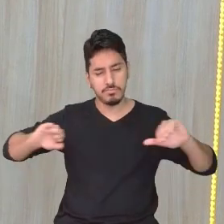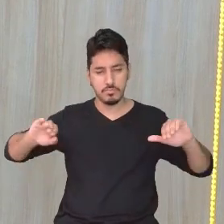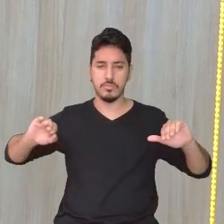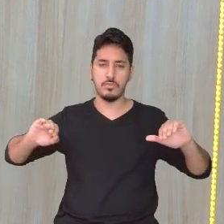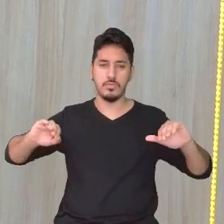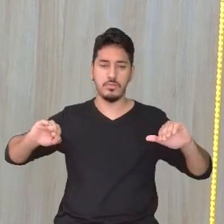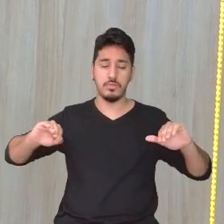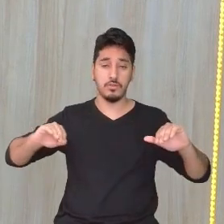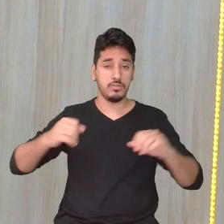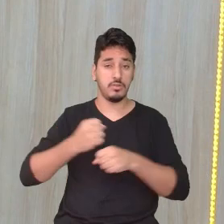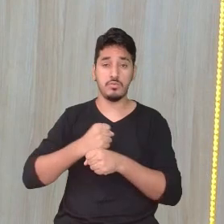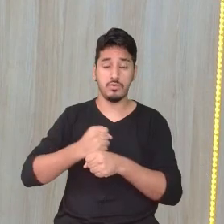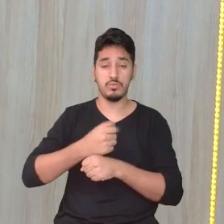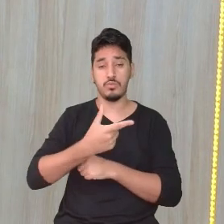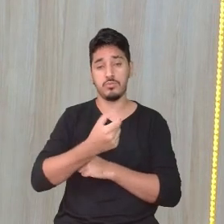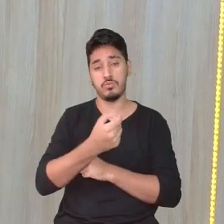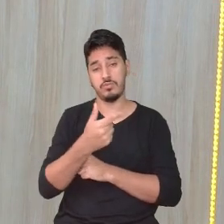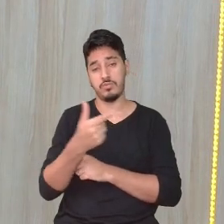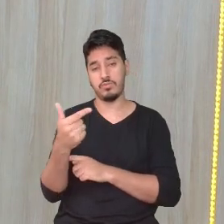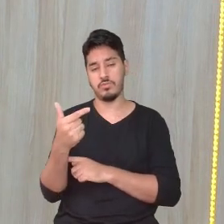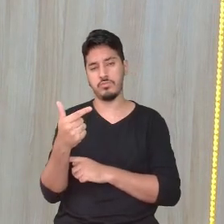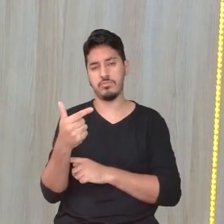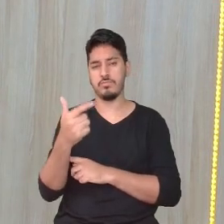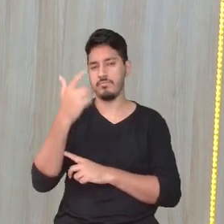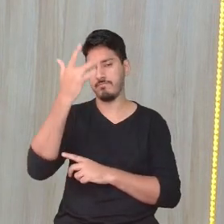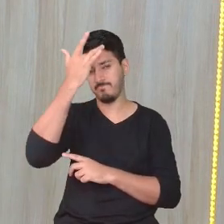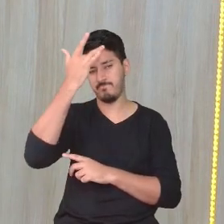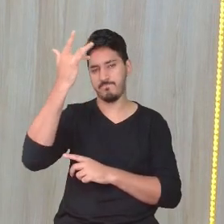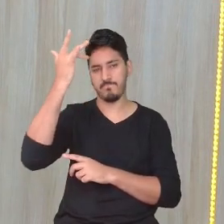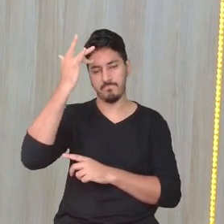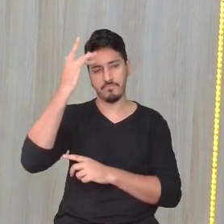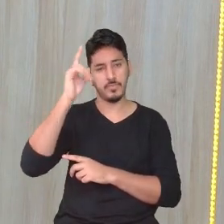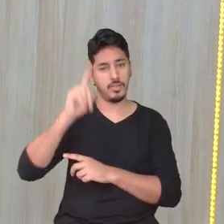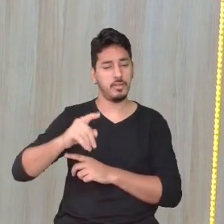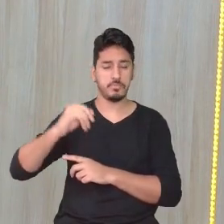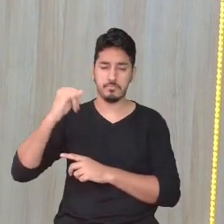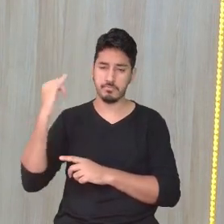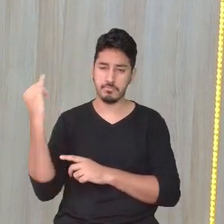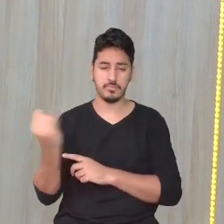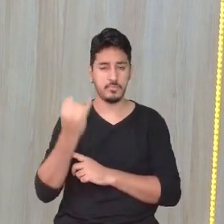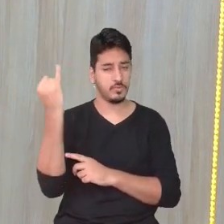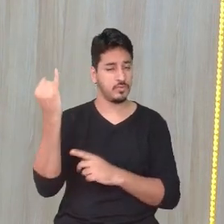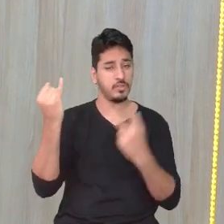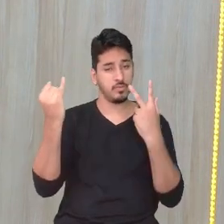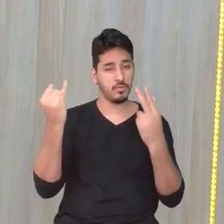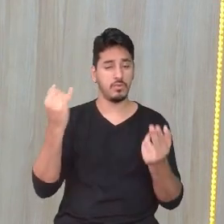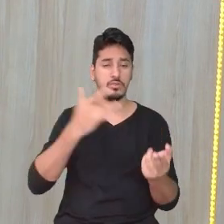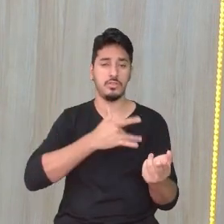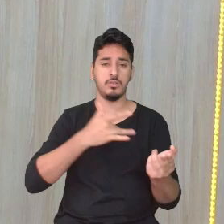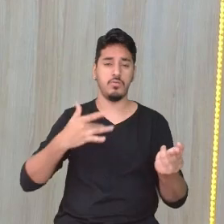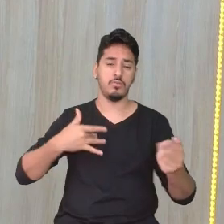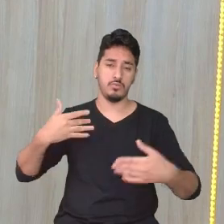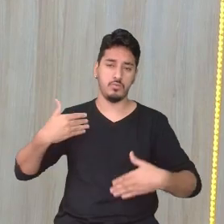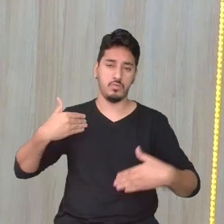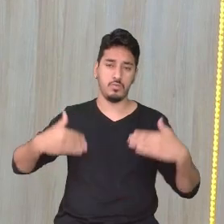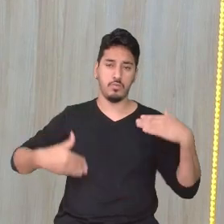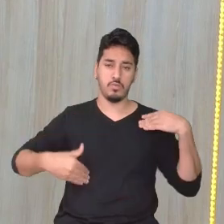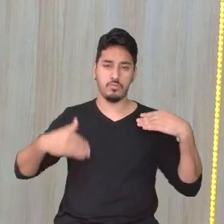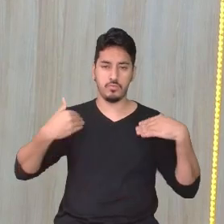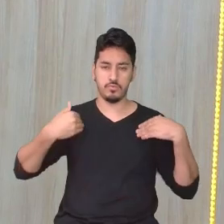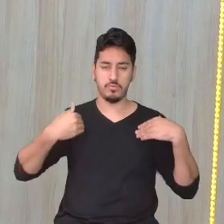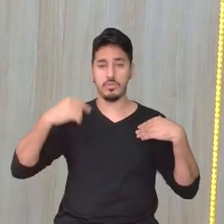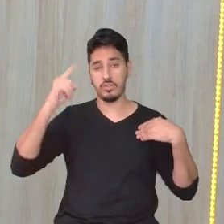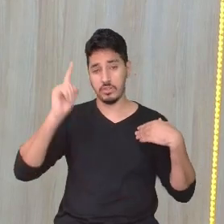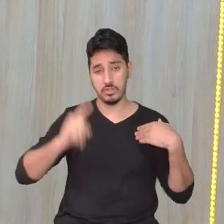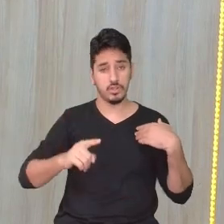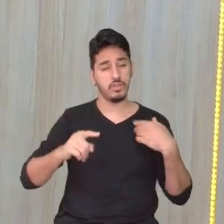Estamos no ano 2022, gente. E saúde mental é tão importante quanto a saúde física, que é tão importante quanto